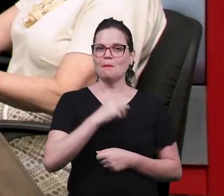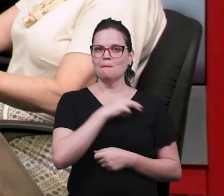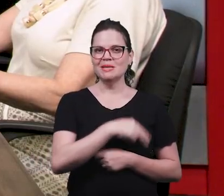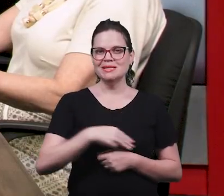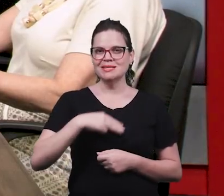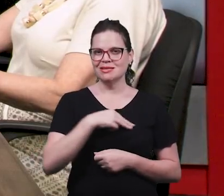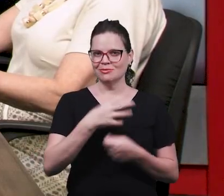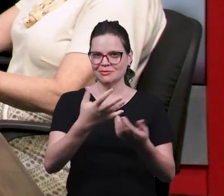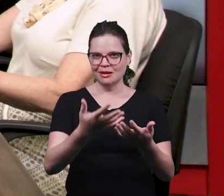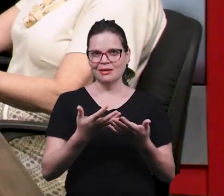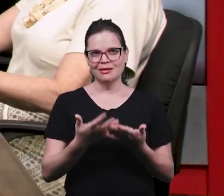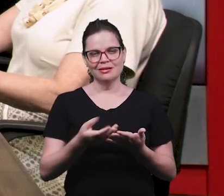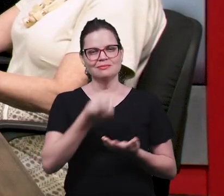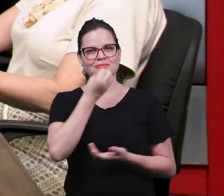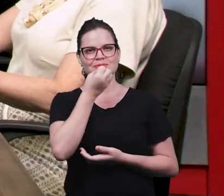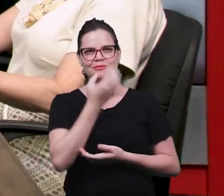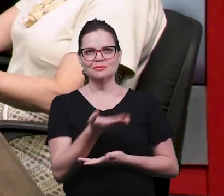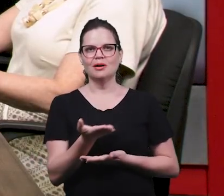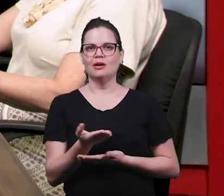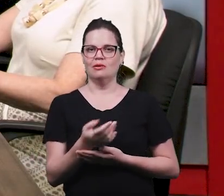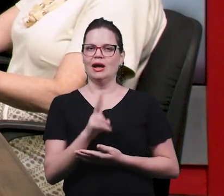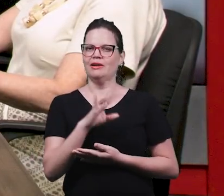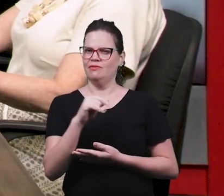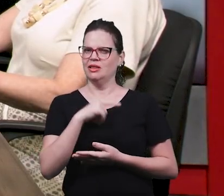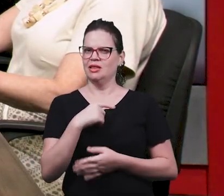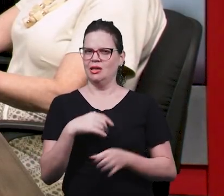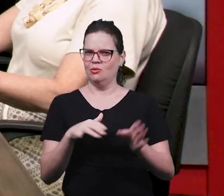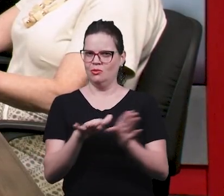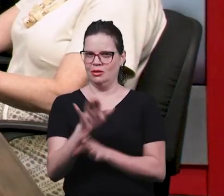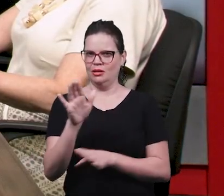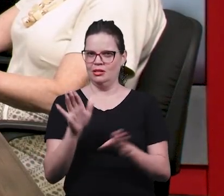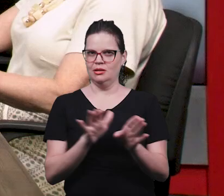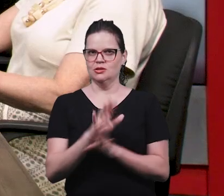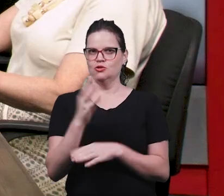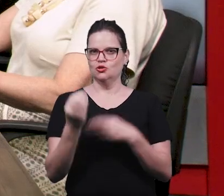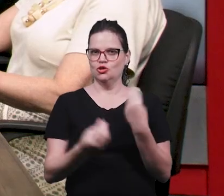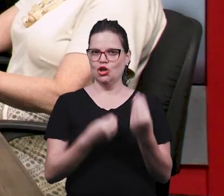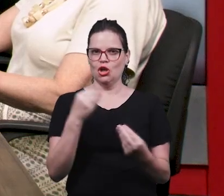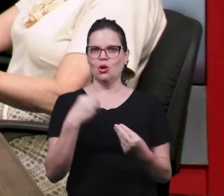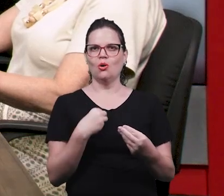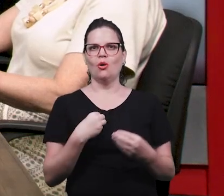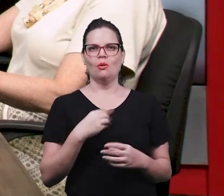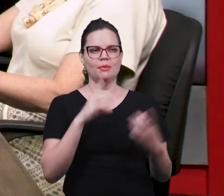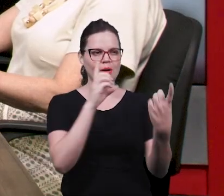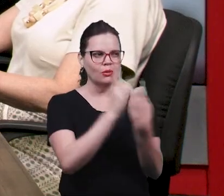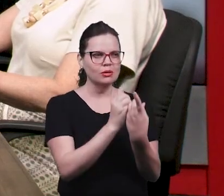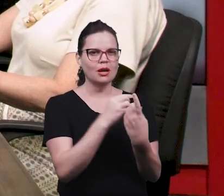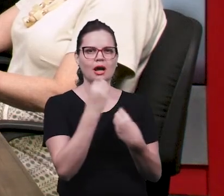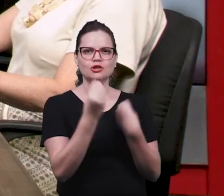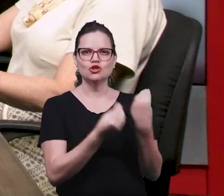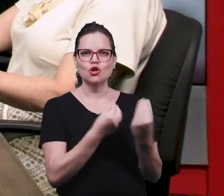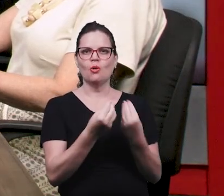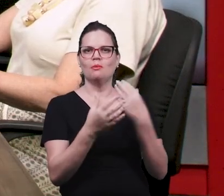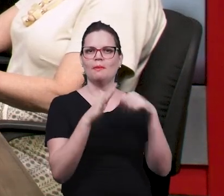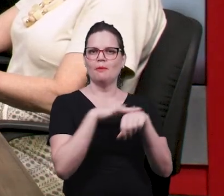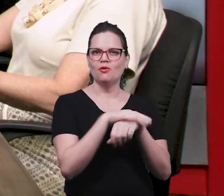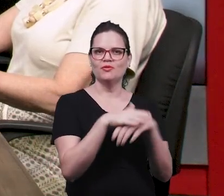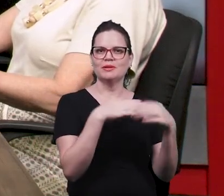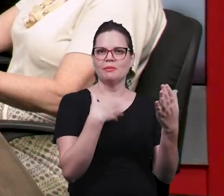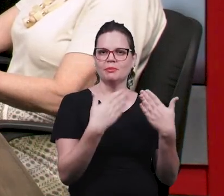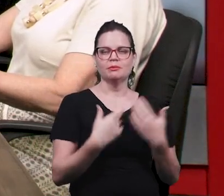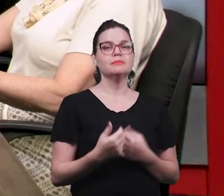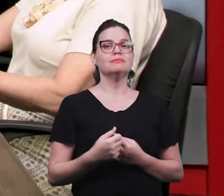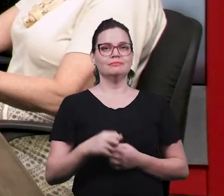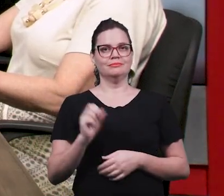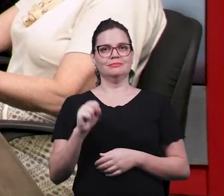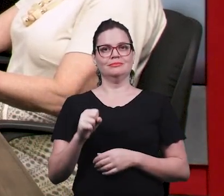das nossas missões, né? Então, eles vão ser orientados a respeito da abordagem, né? E muitas vezes preparo. As